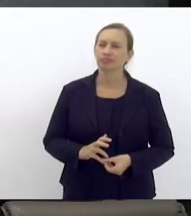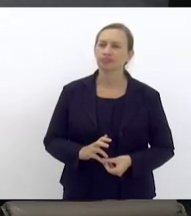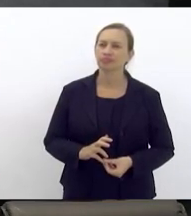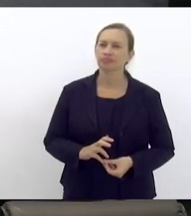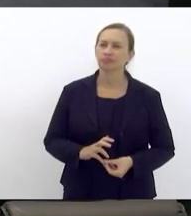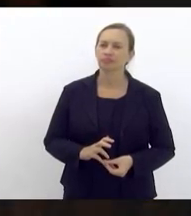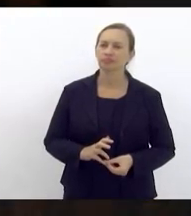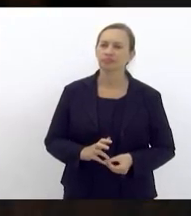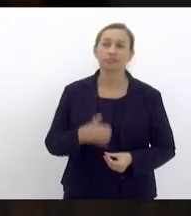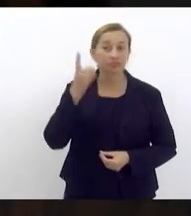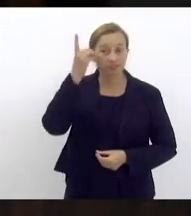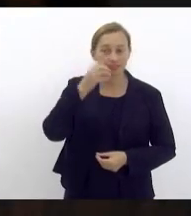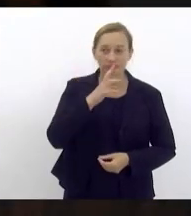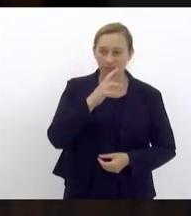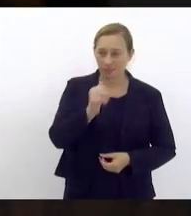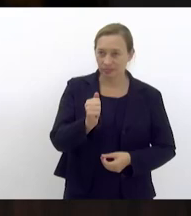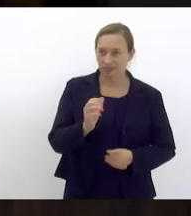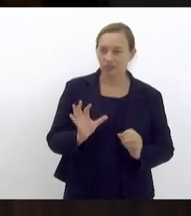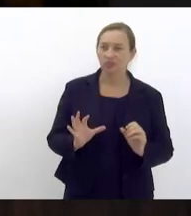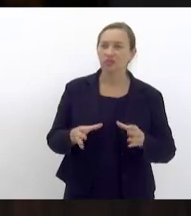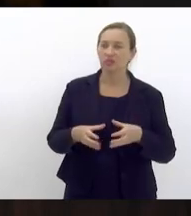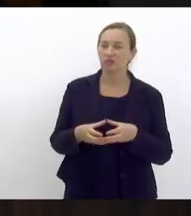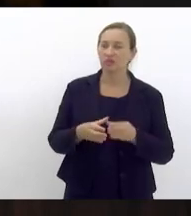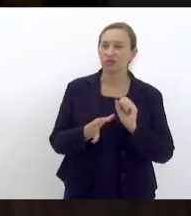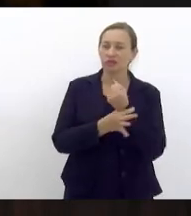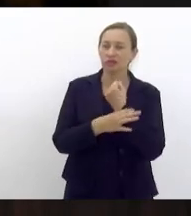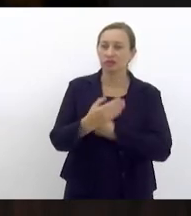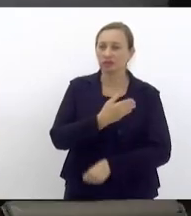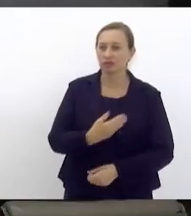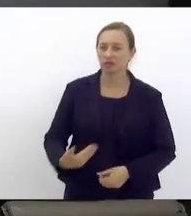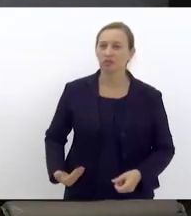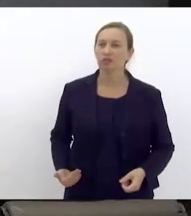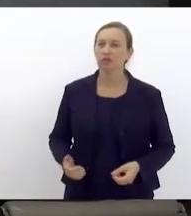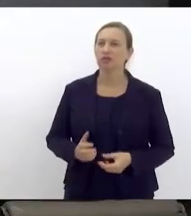Deputado Rodrigo Amorim parecer pela comissão de segurança pública